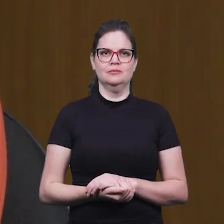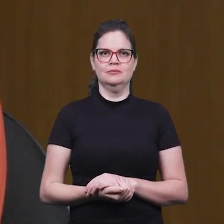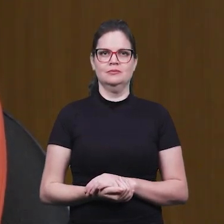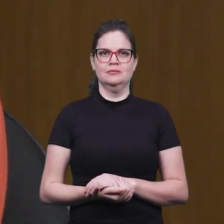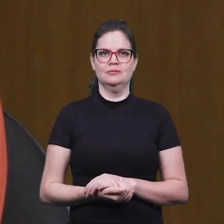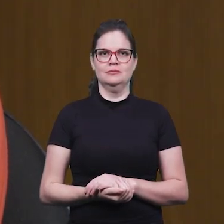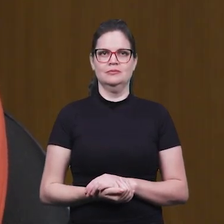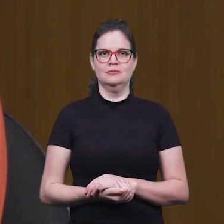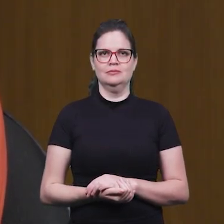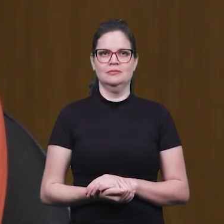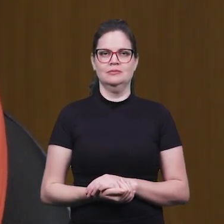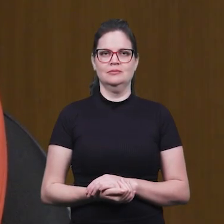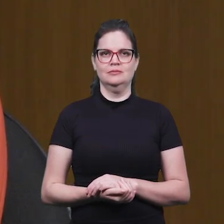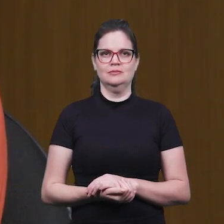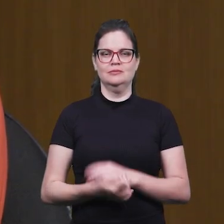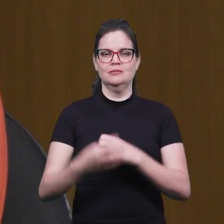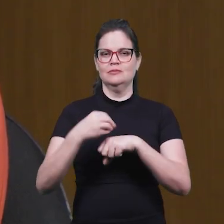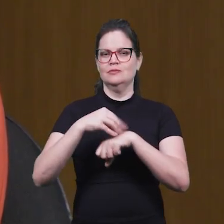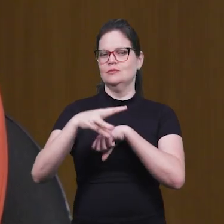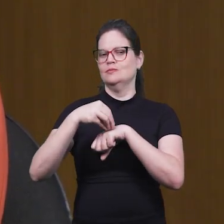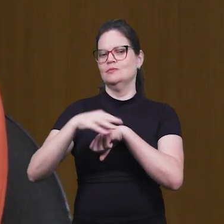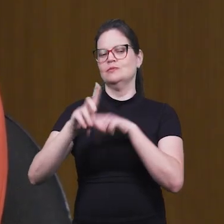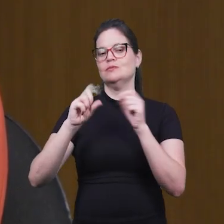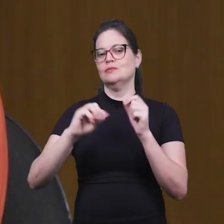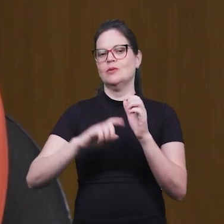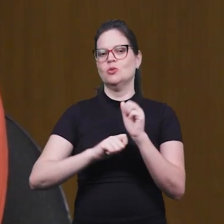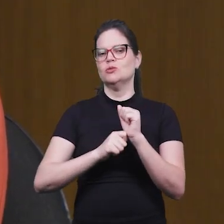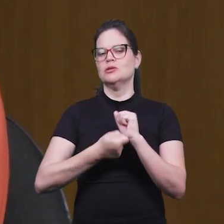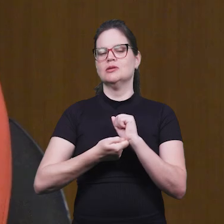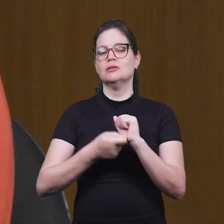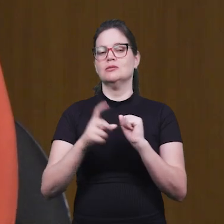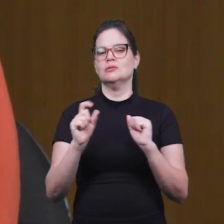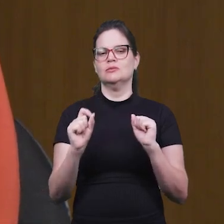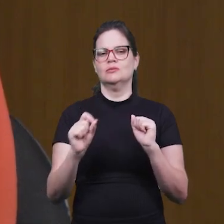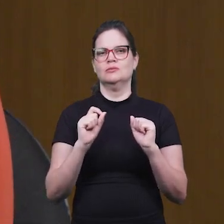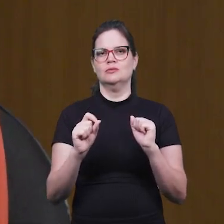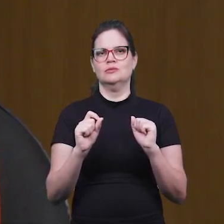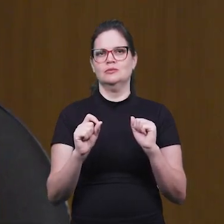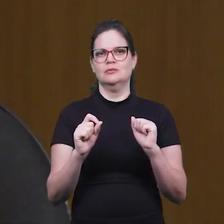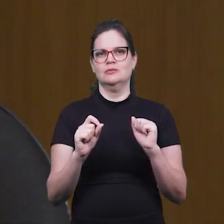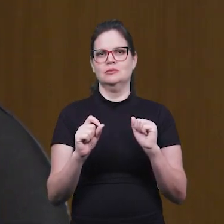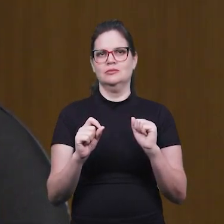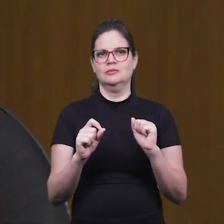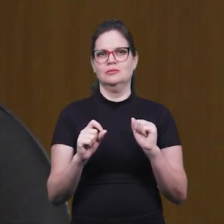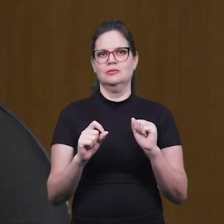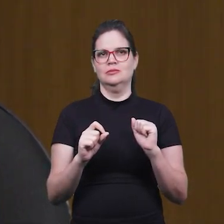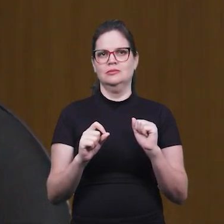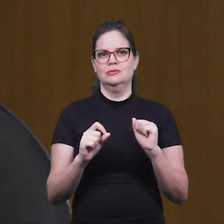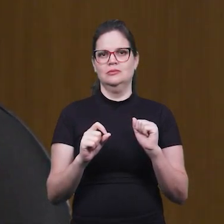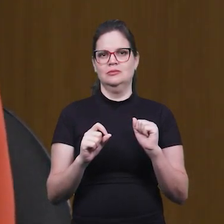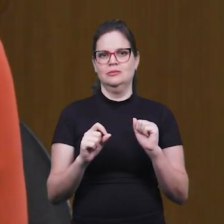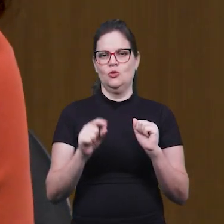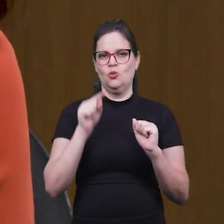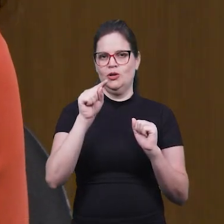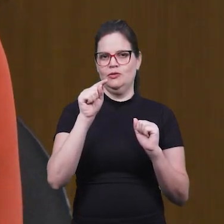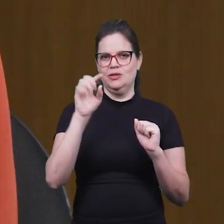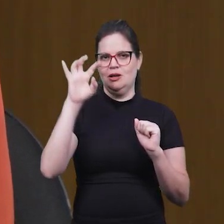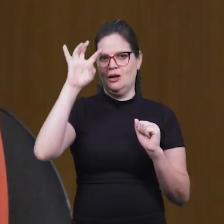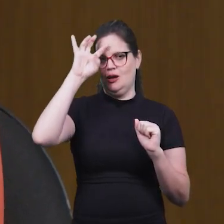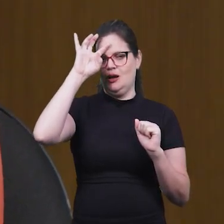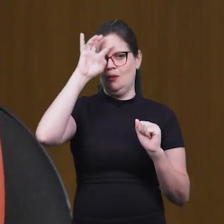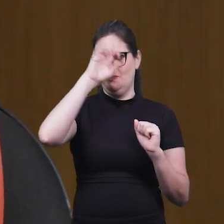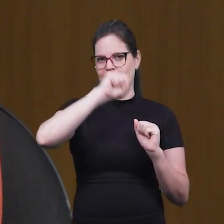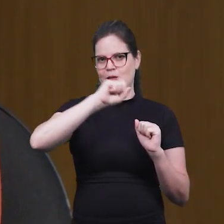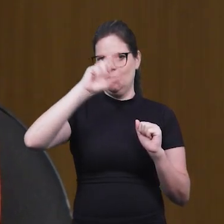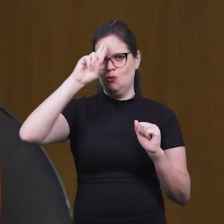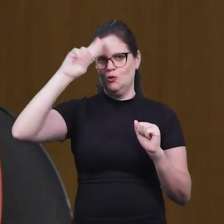falo, o segredo é guarda a herança. Faça os seus filhos